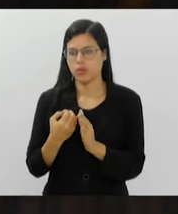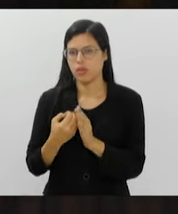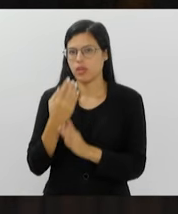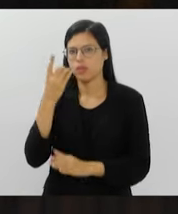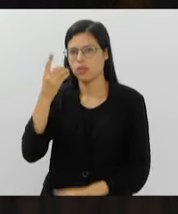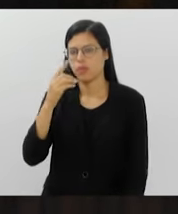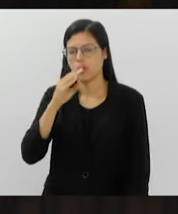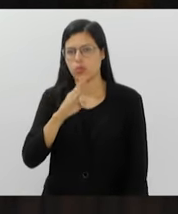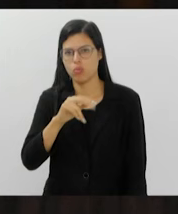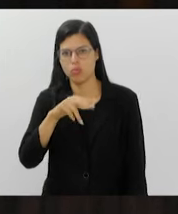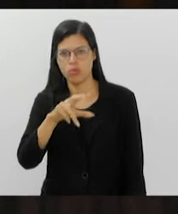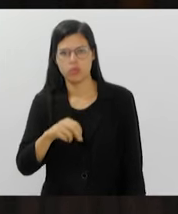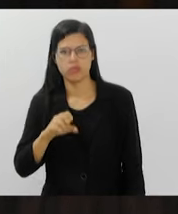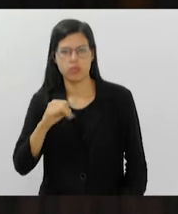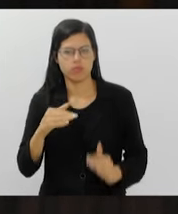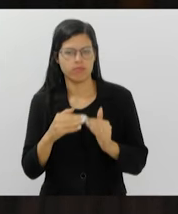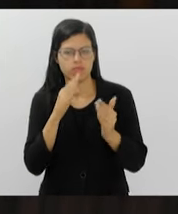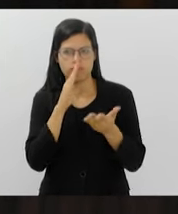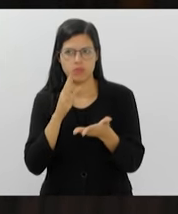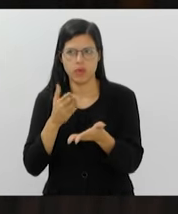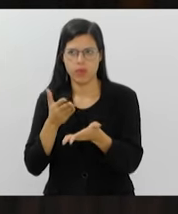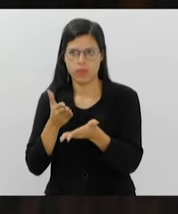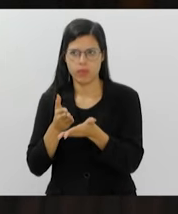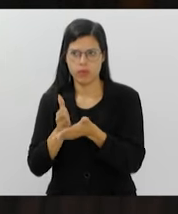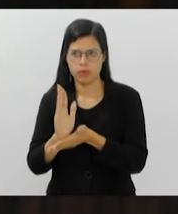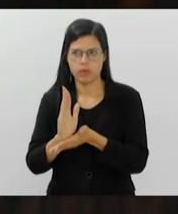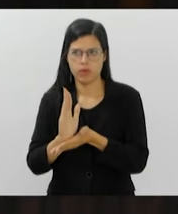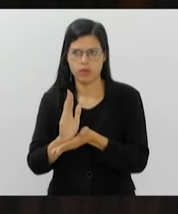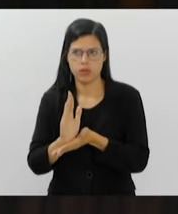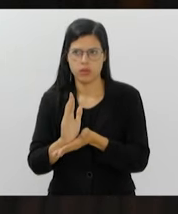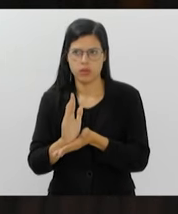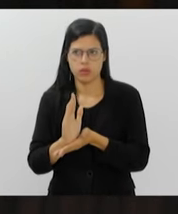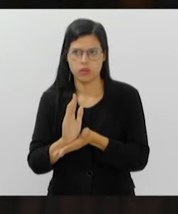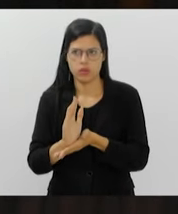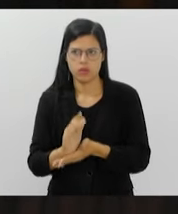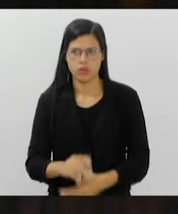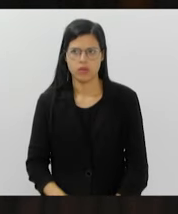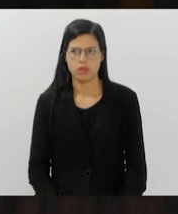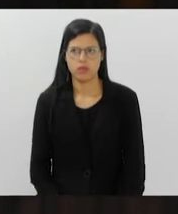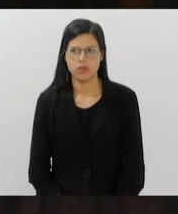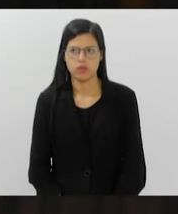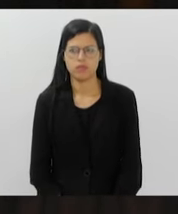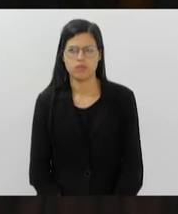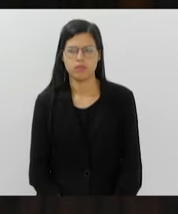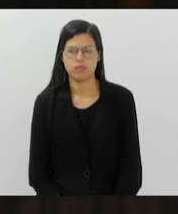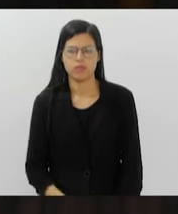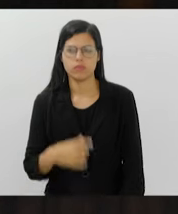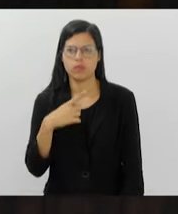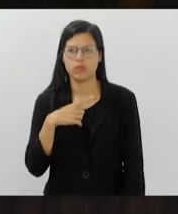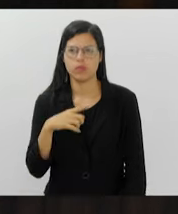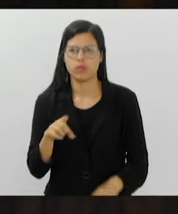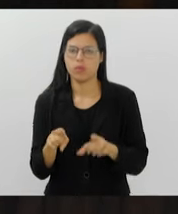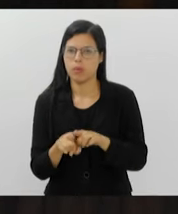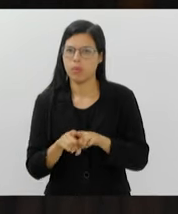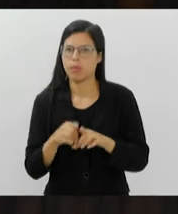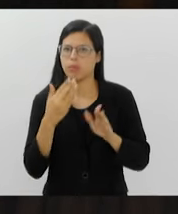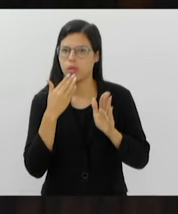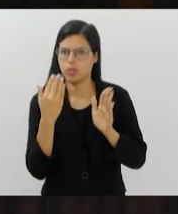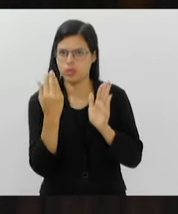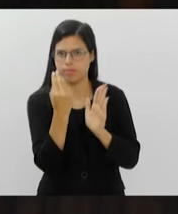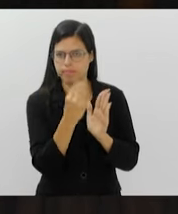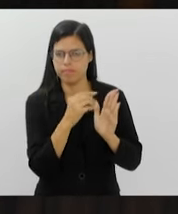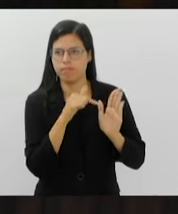Os senhores que aprovam, permaneçam como estão. Aprovado. Há sobre a mesa requerimento de